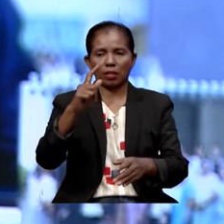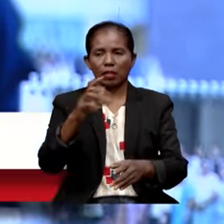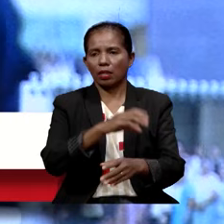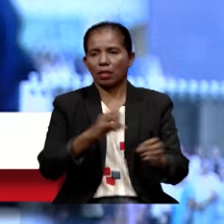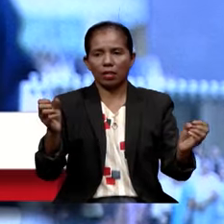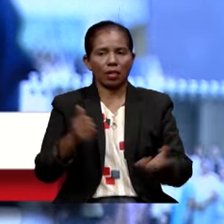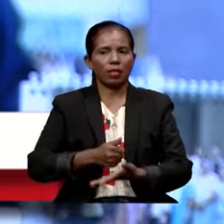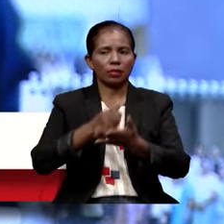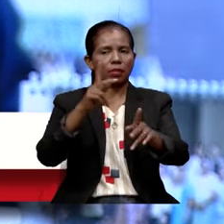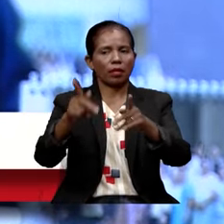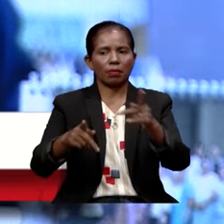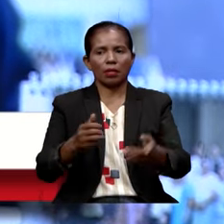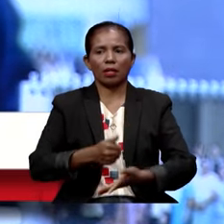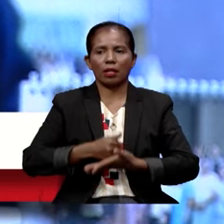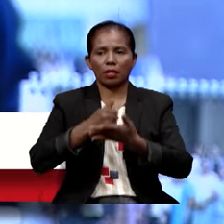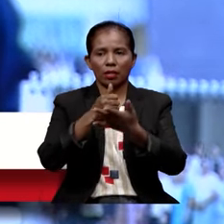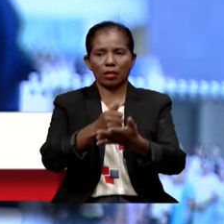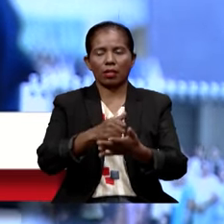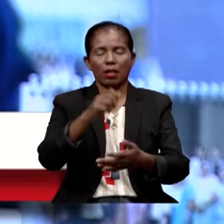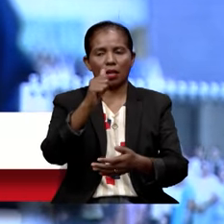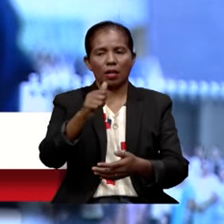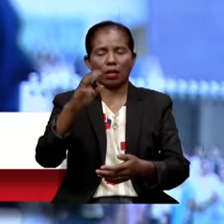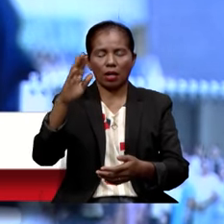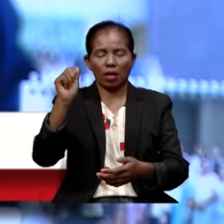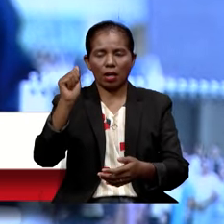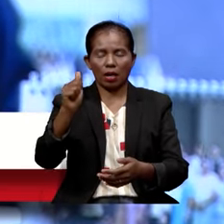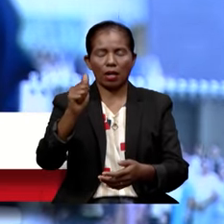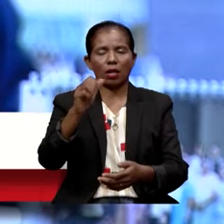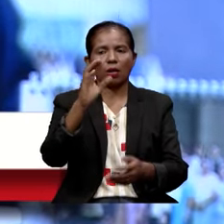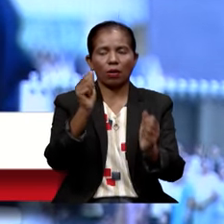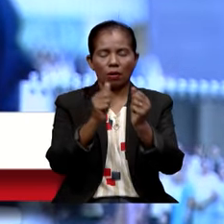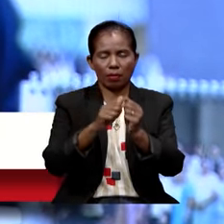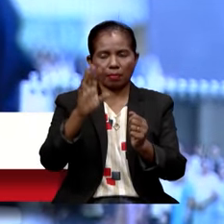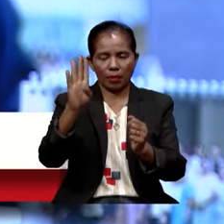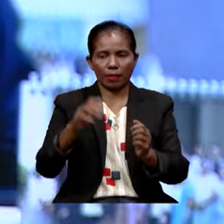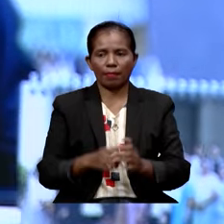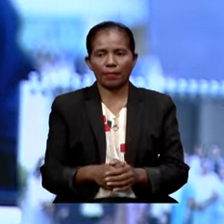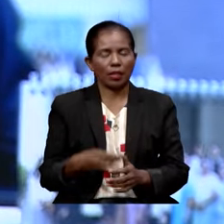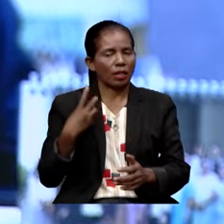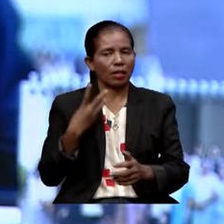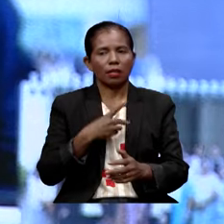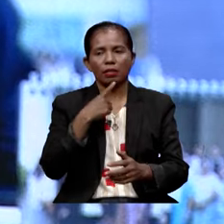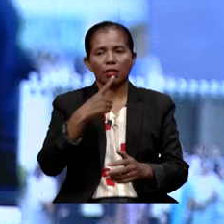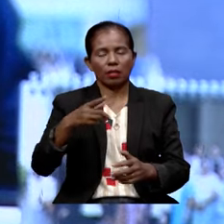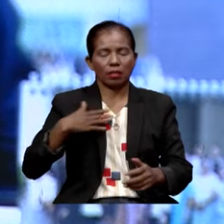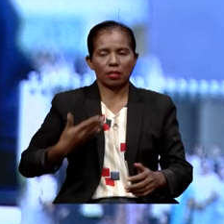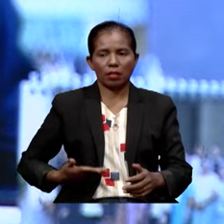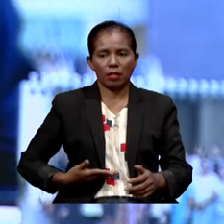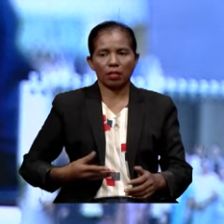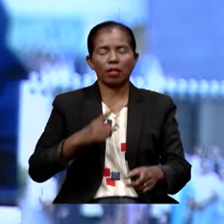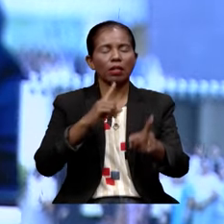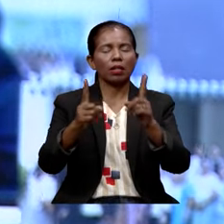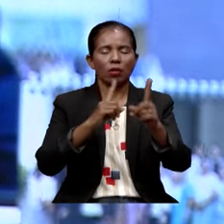defende povo, mas bem defende a roubar, né? E não é um problema, né? Né, bem, questão de hoje, senhora deputada